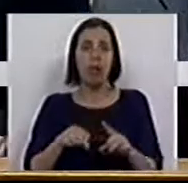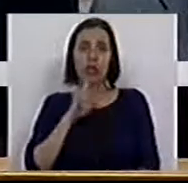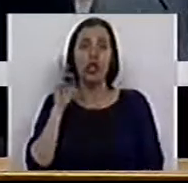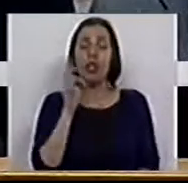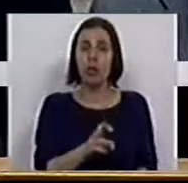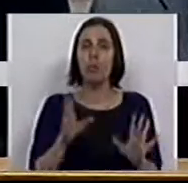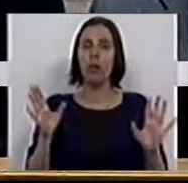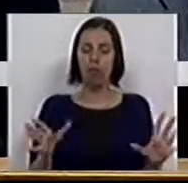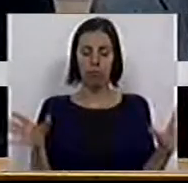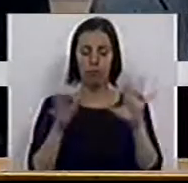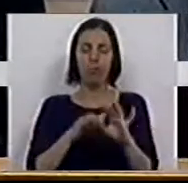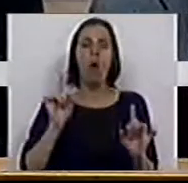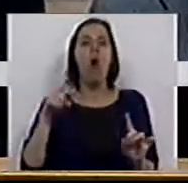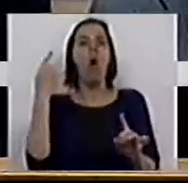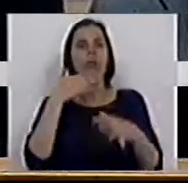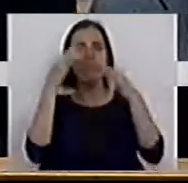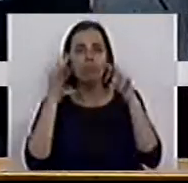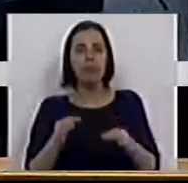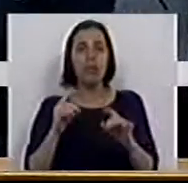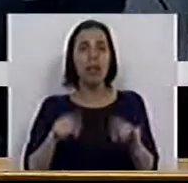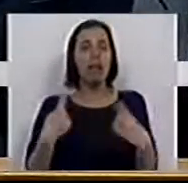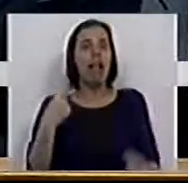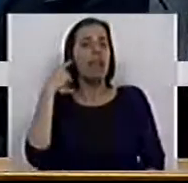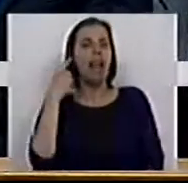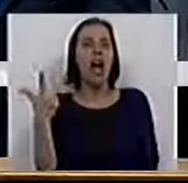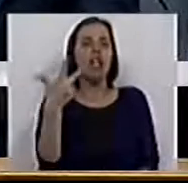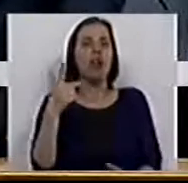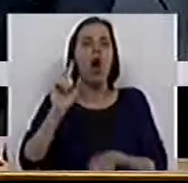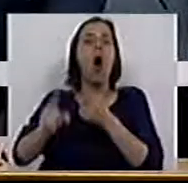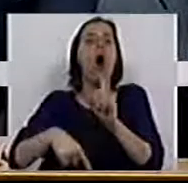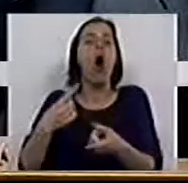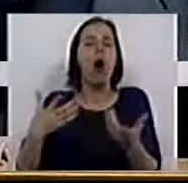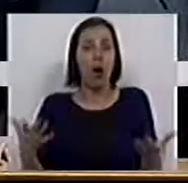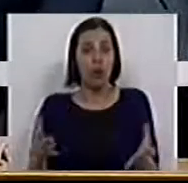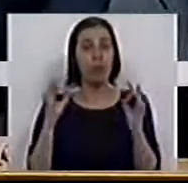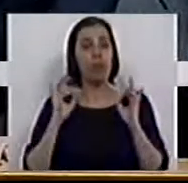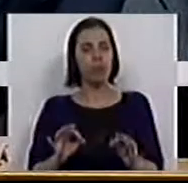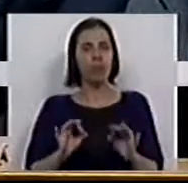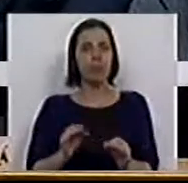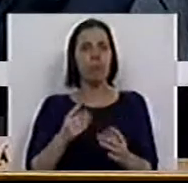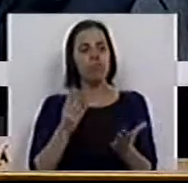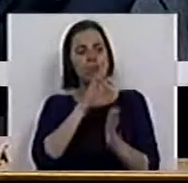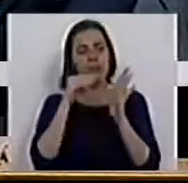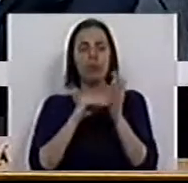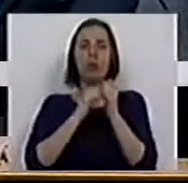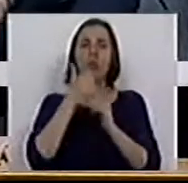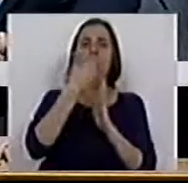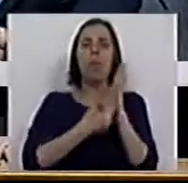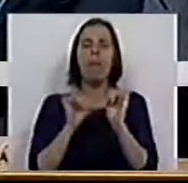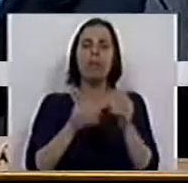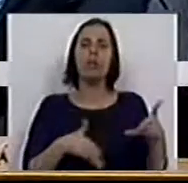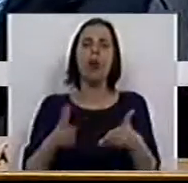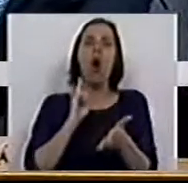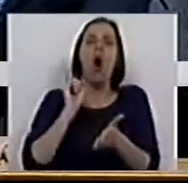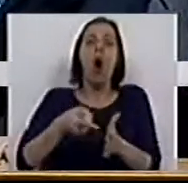responder sobre o que seria em concreto pró-troika deste Governo, mais precisamente o que iria constar do documento de estratégia